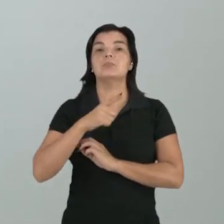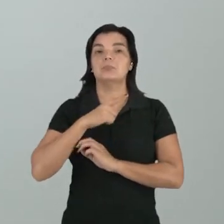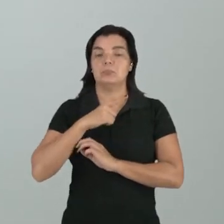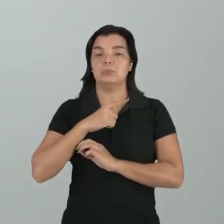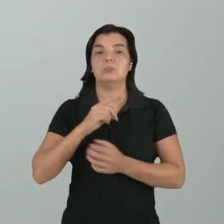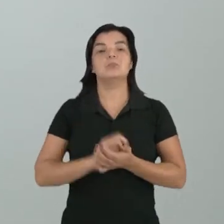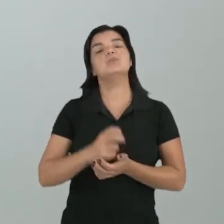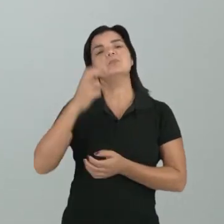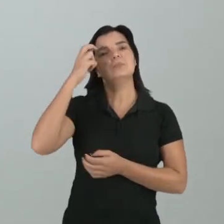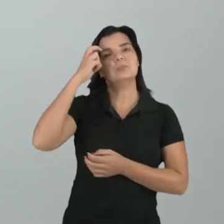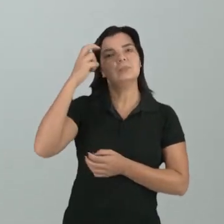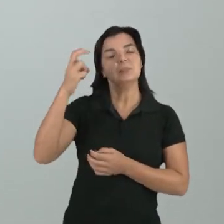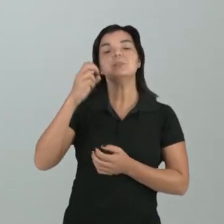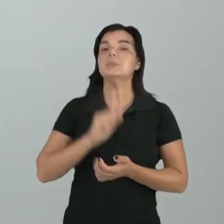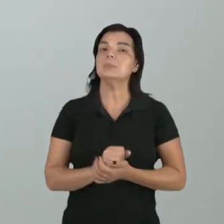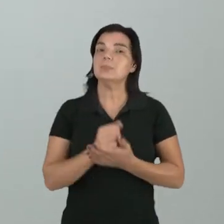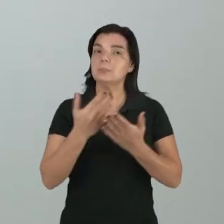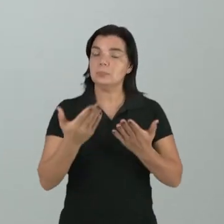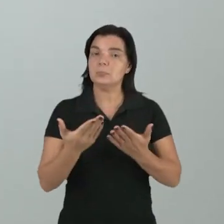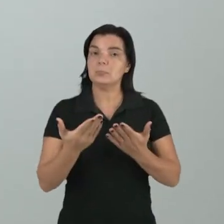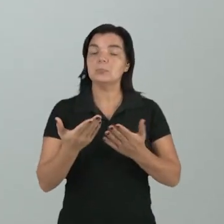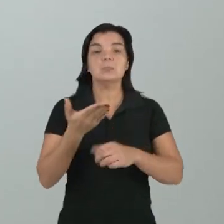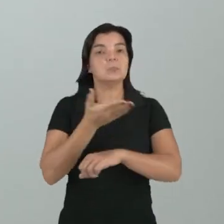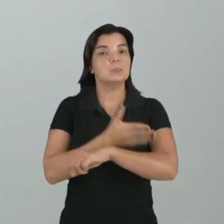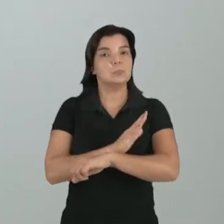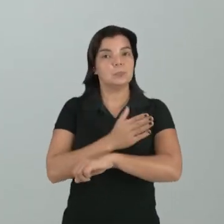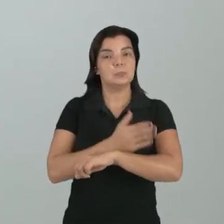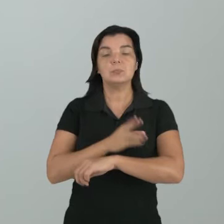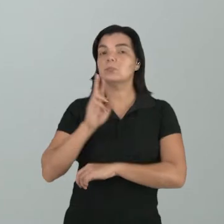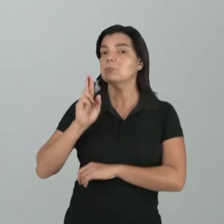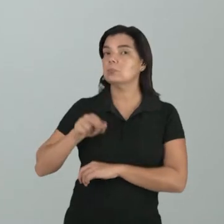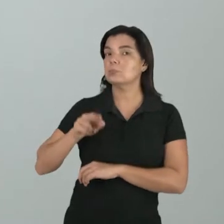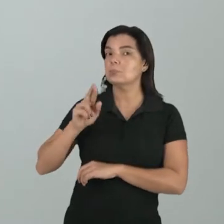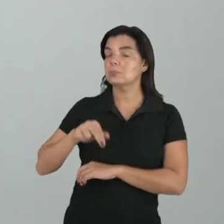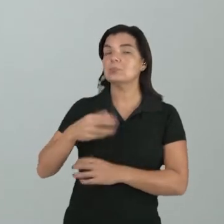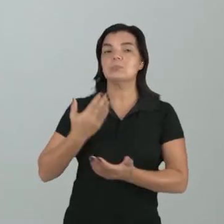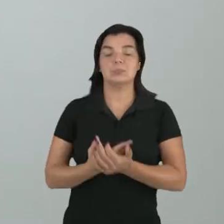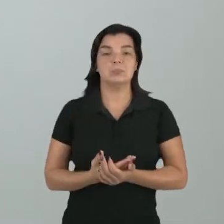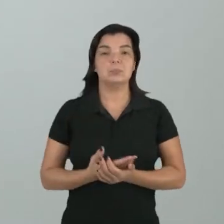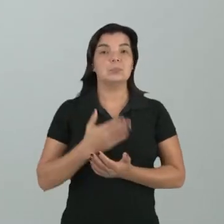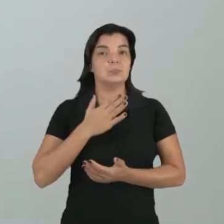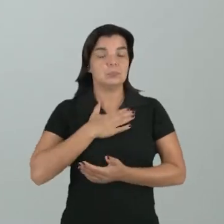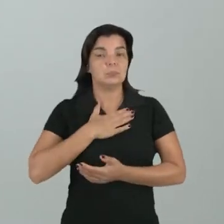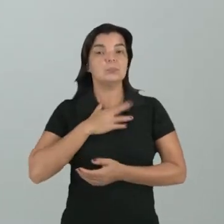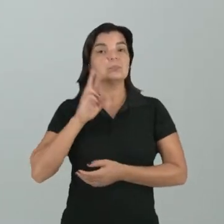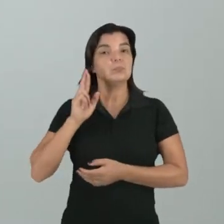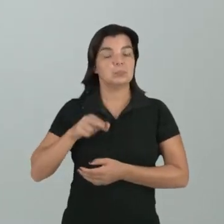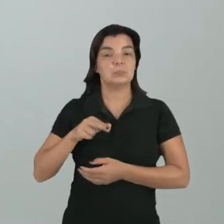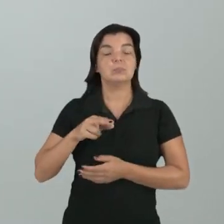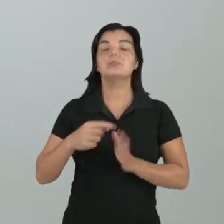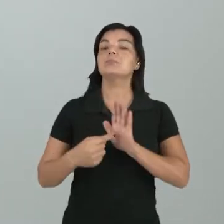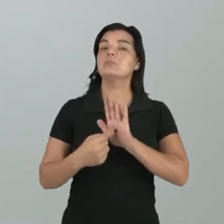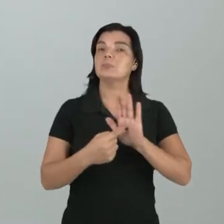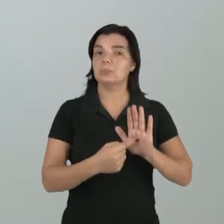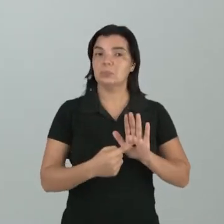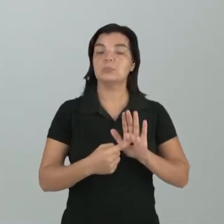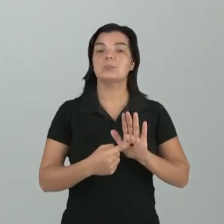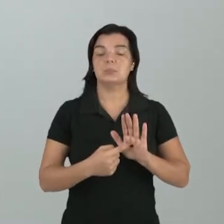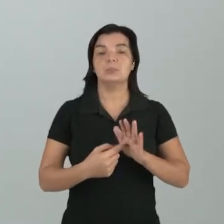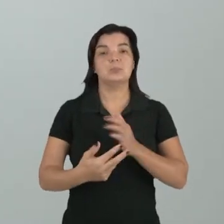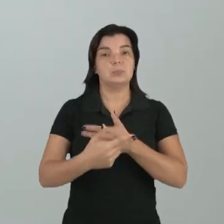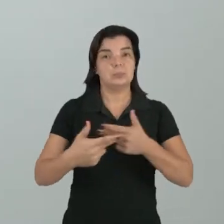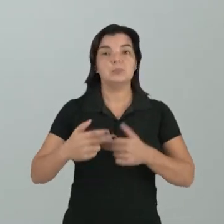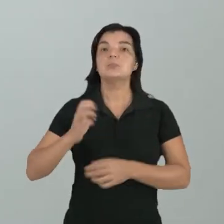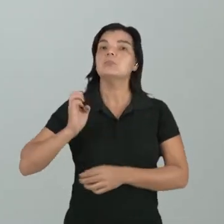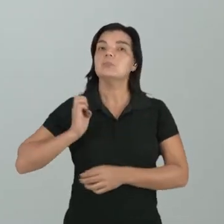do inteligível. Então, exercitando a razão, colocando a minha razão diante dos